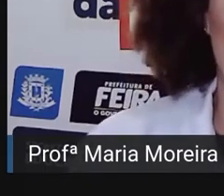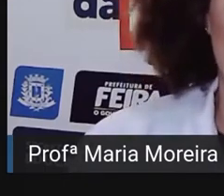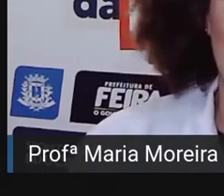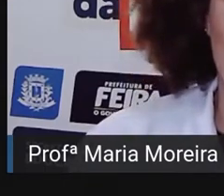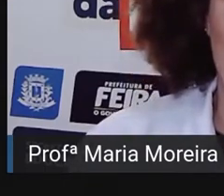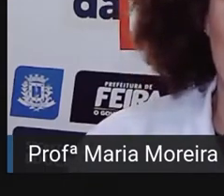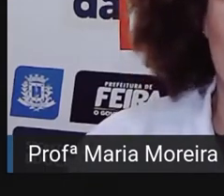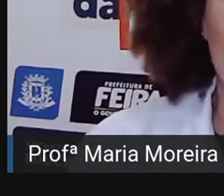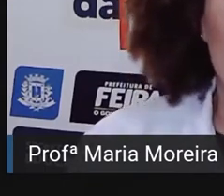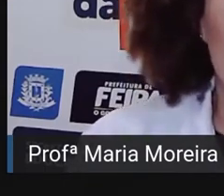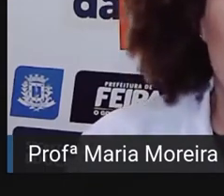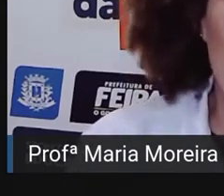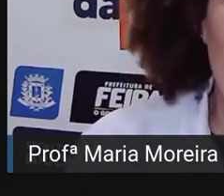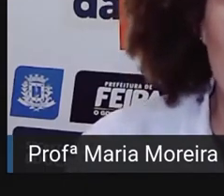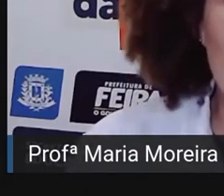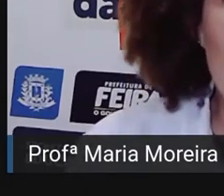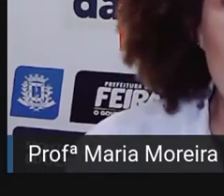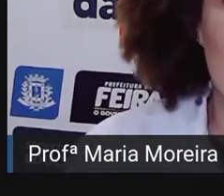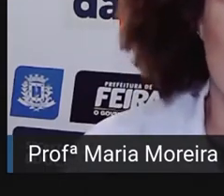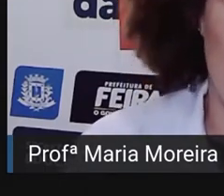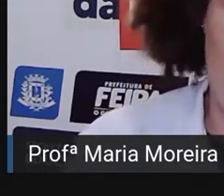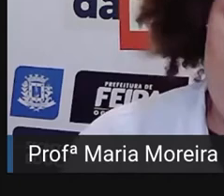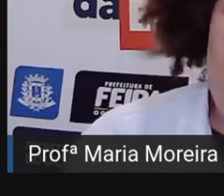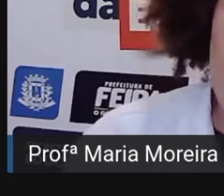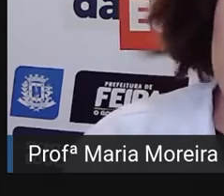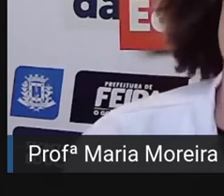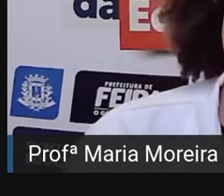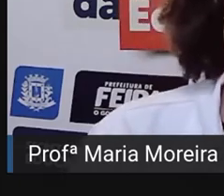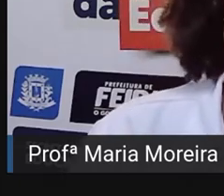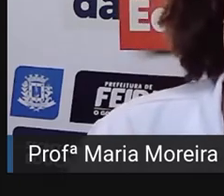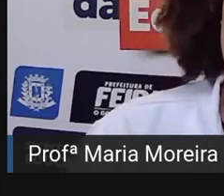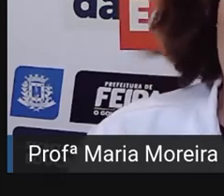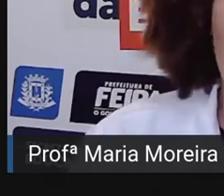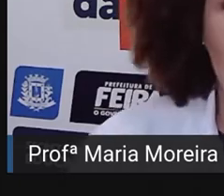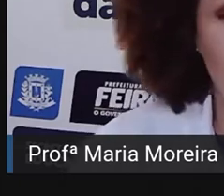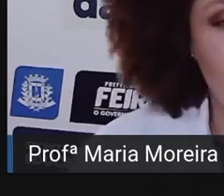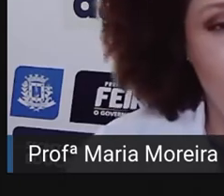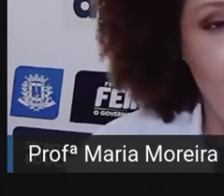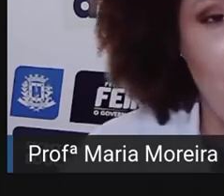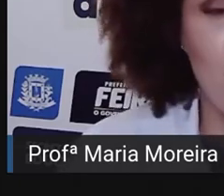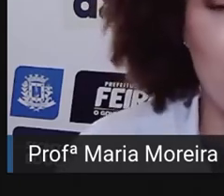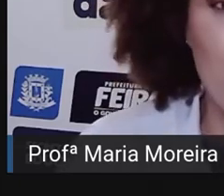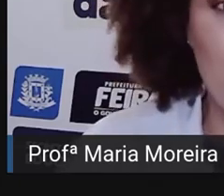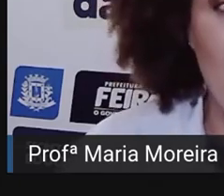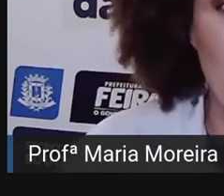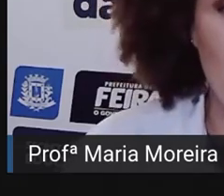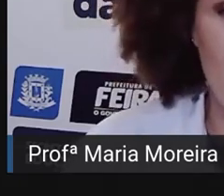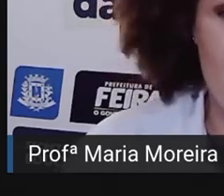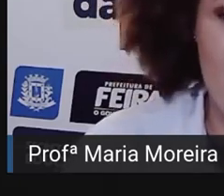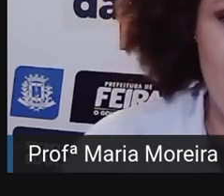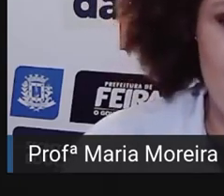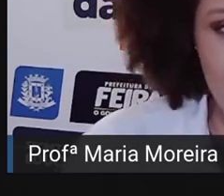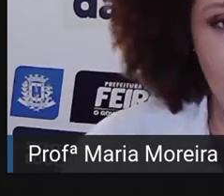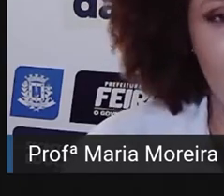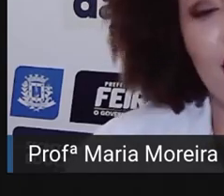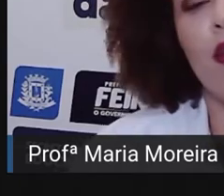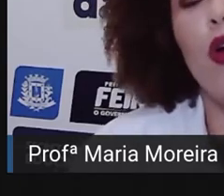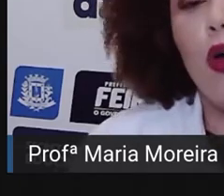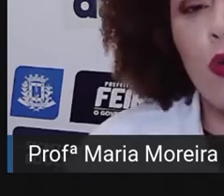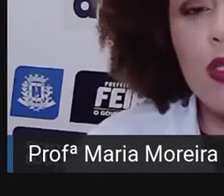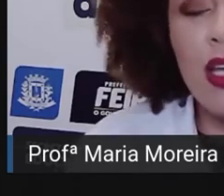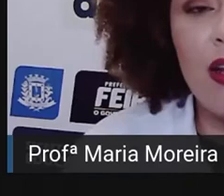sempre lado a lado vamos lá não esqueçam é de tomar água todo mundo bem